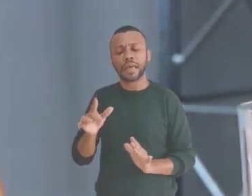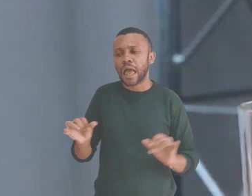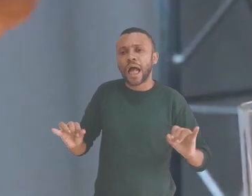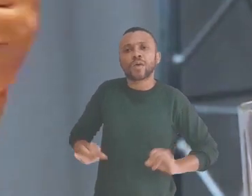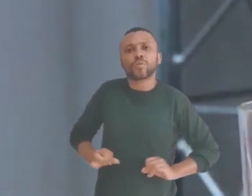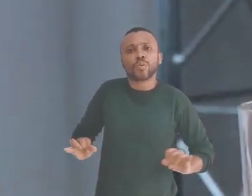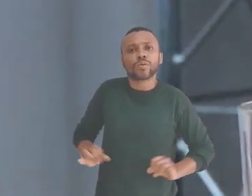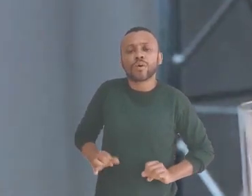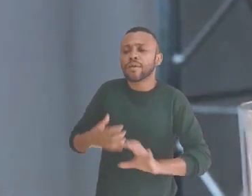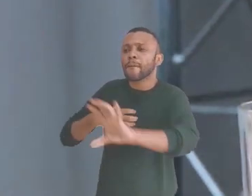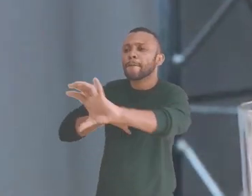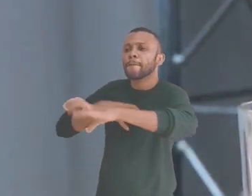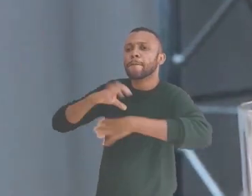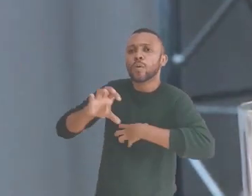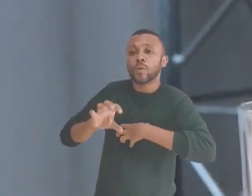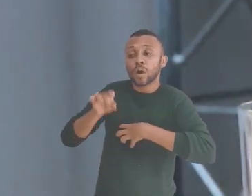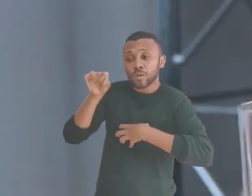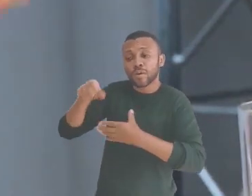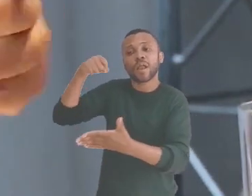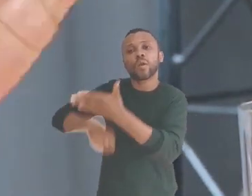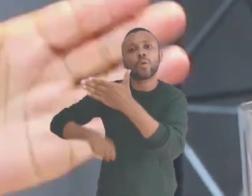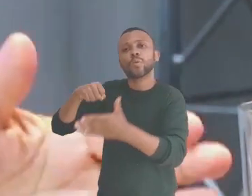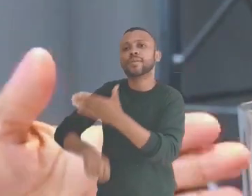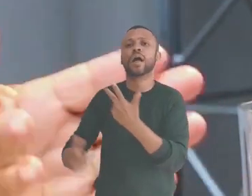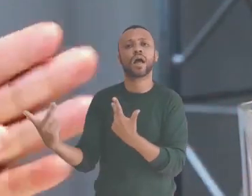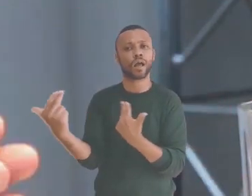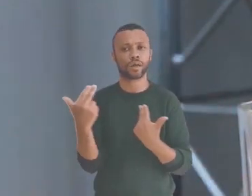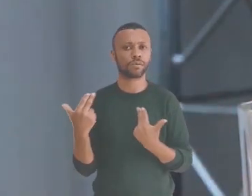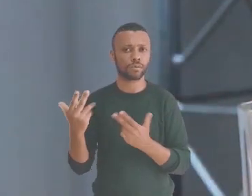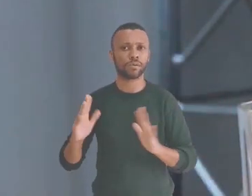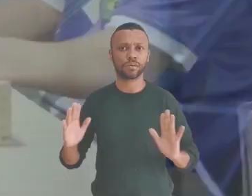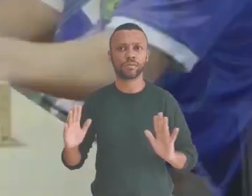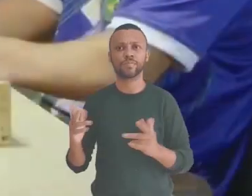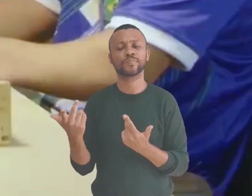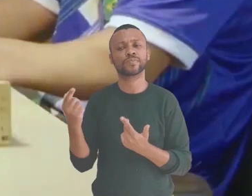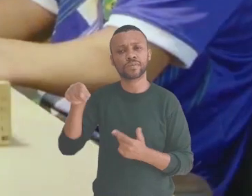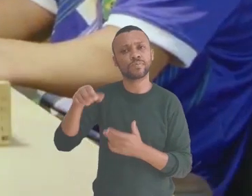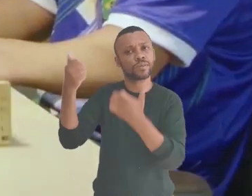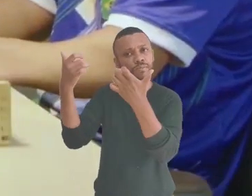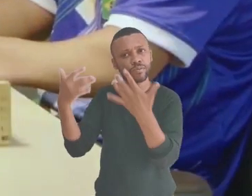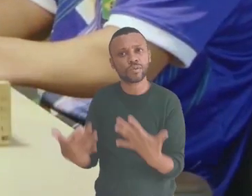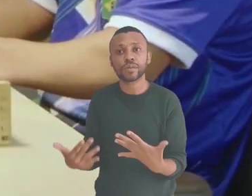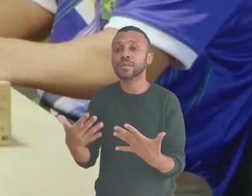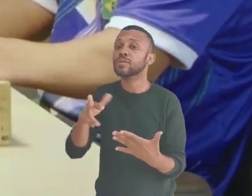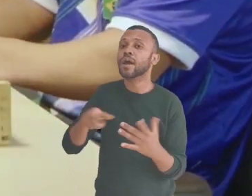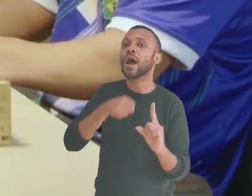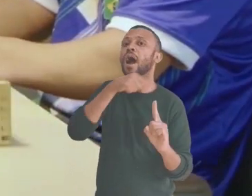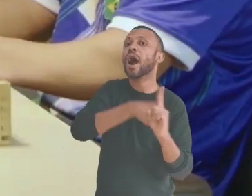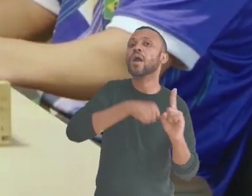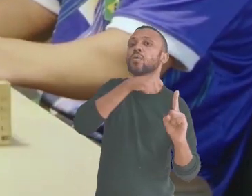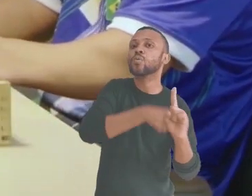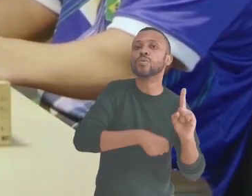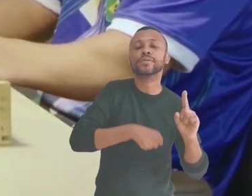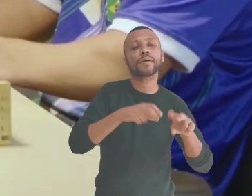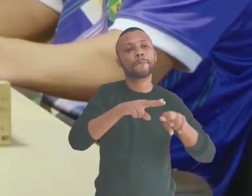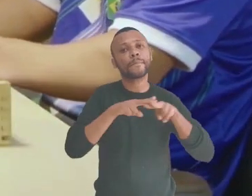dor. A sua luta é a nossa luta. Porque você e não como tem bem disse ele, não é a luta só do nanismo.